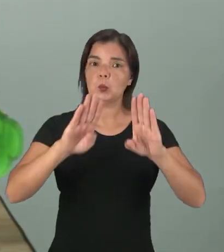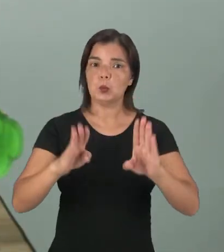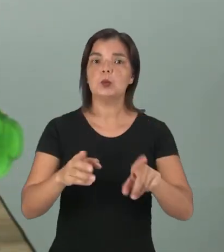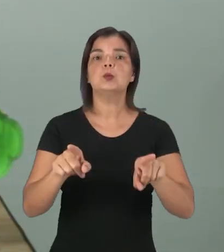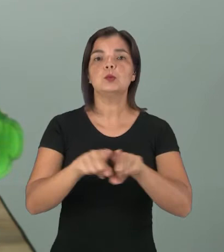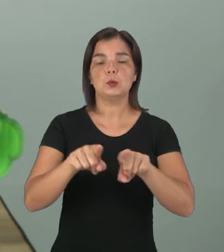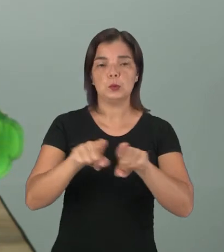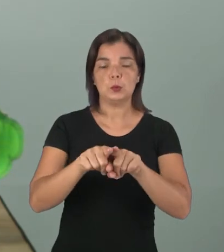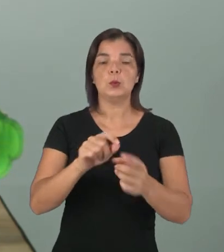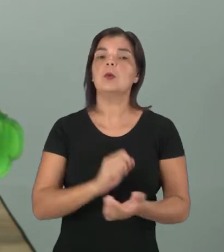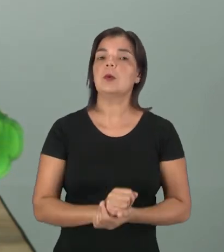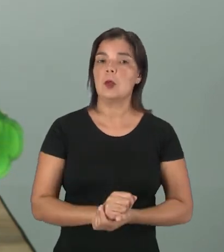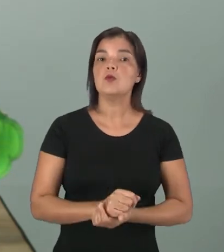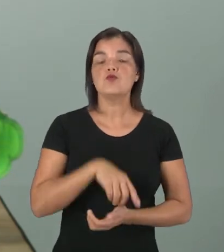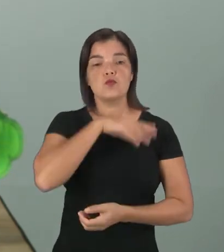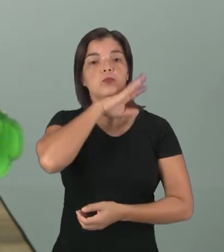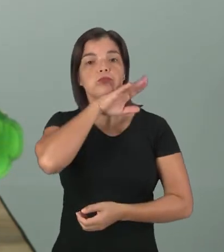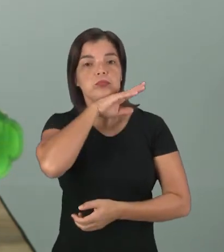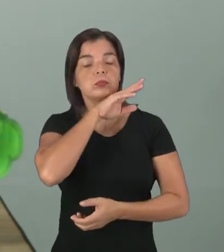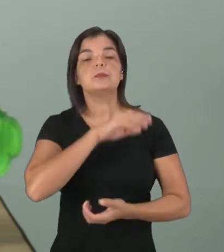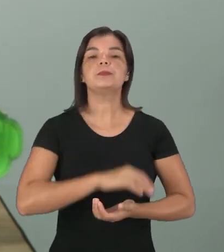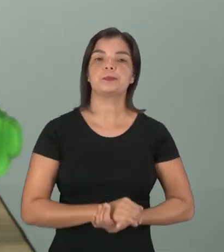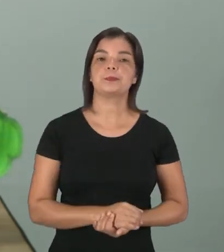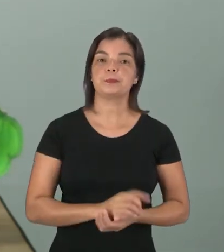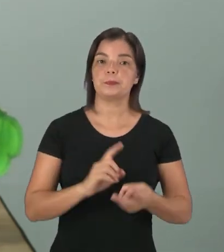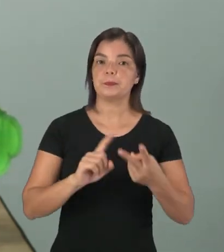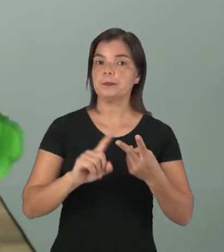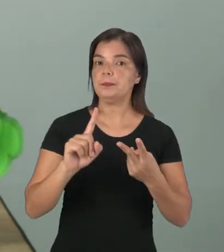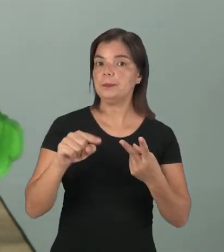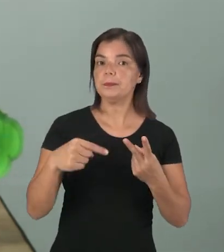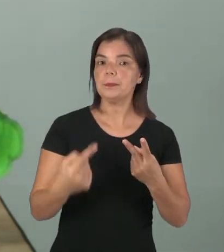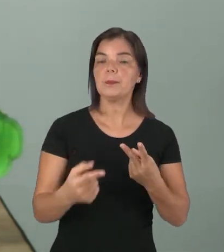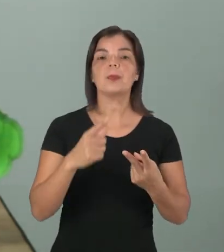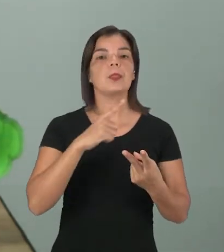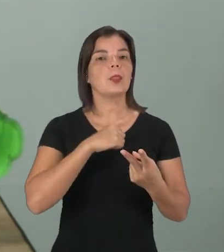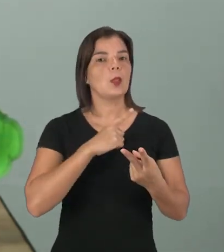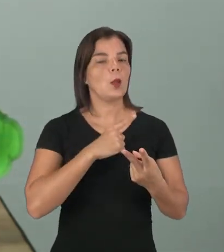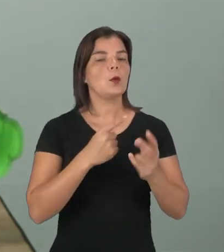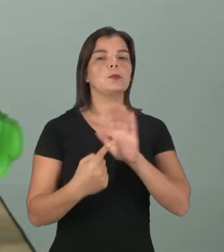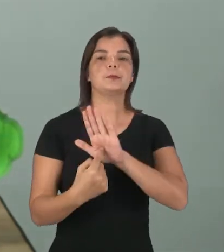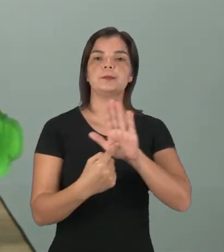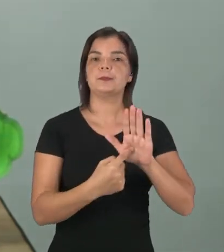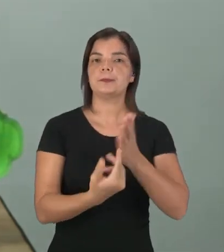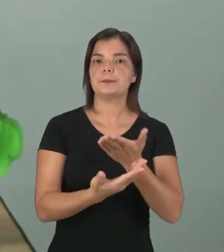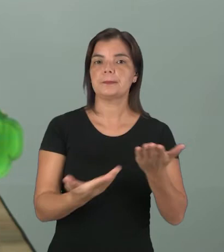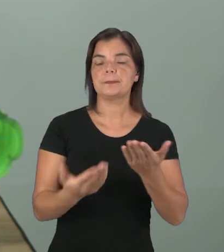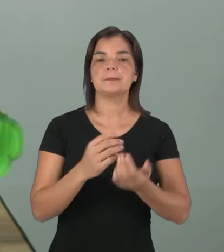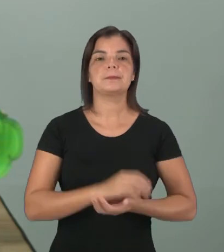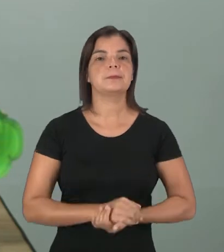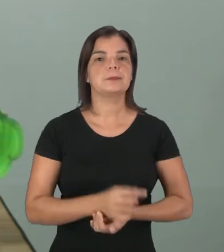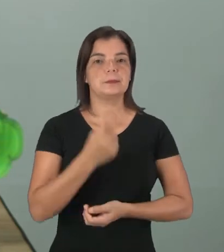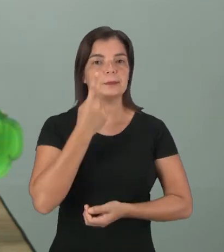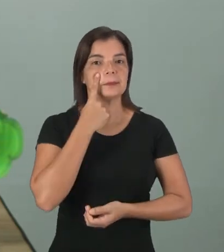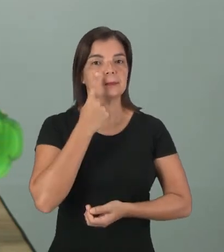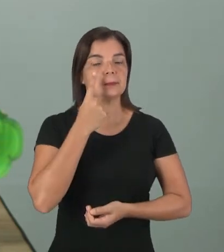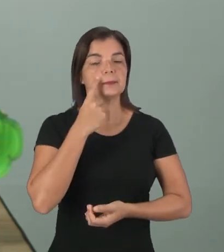do Mapinguari, não é verdade? Bom, além do Mapinguari, eu trouxe outro aqui para vocês. Olha